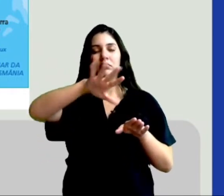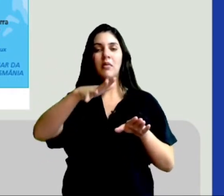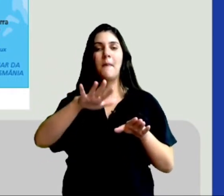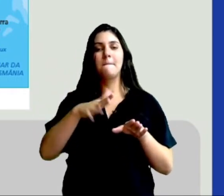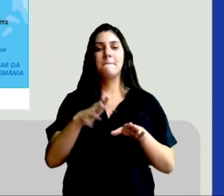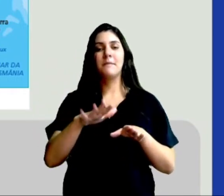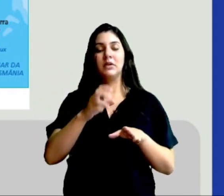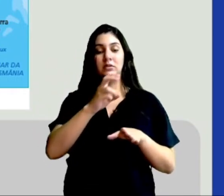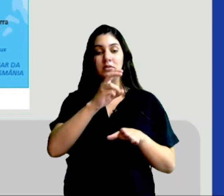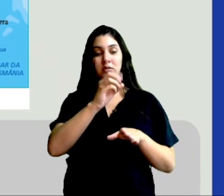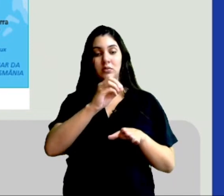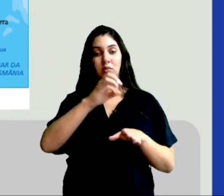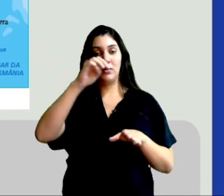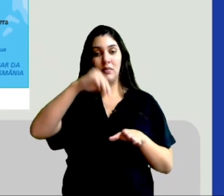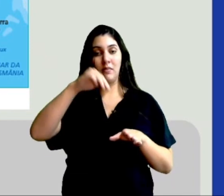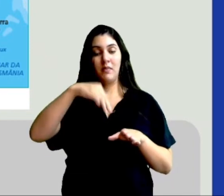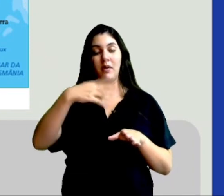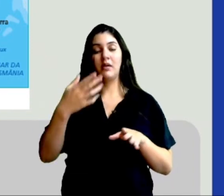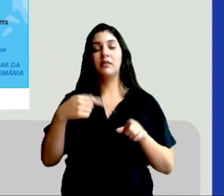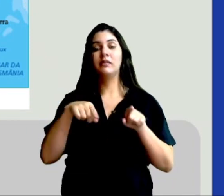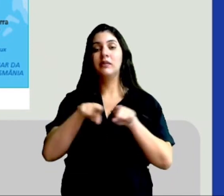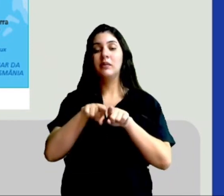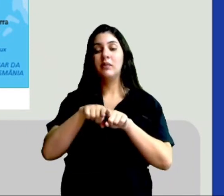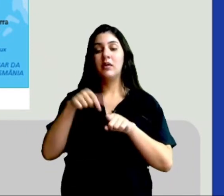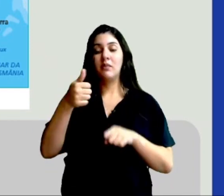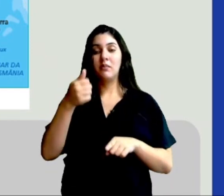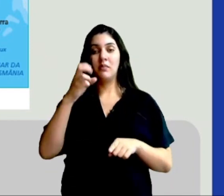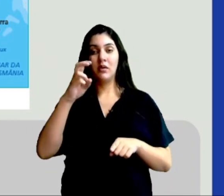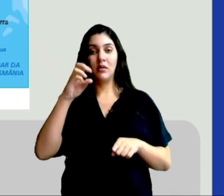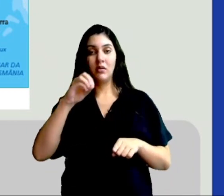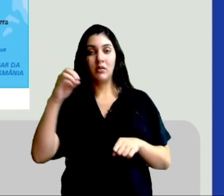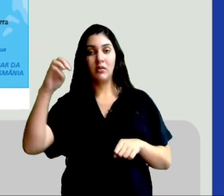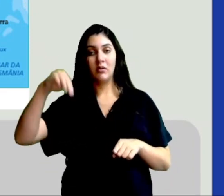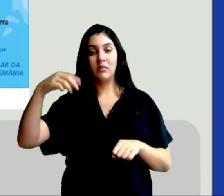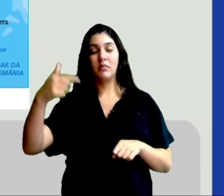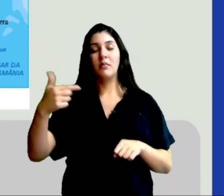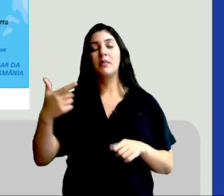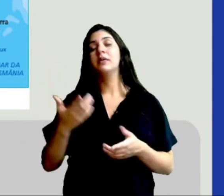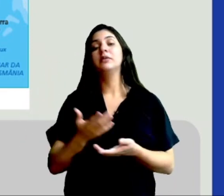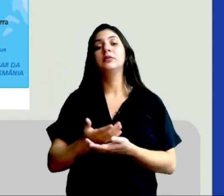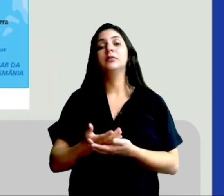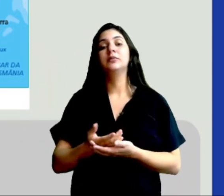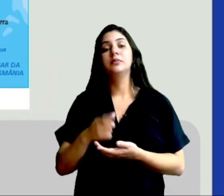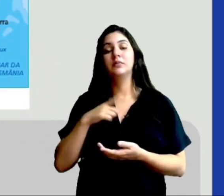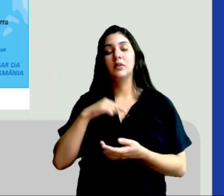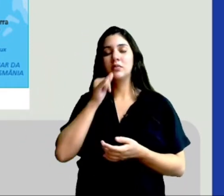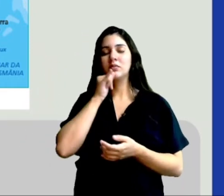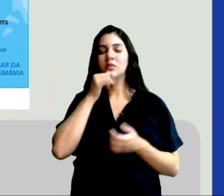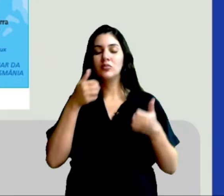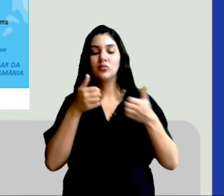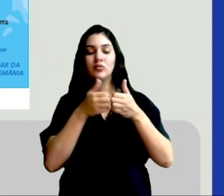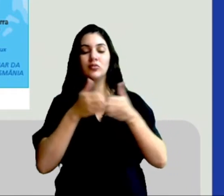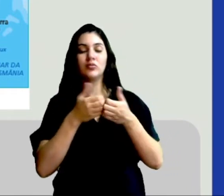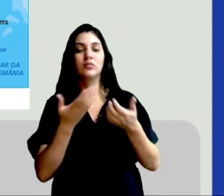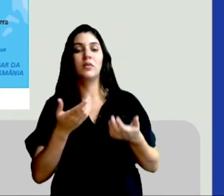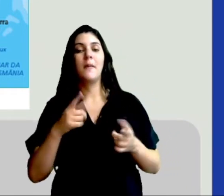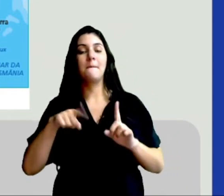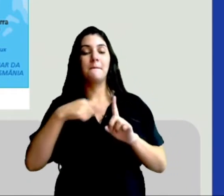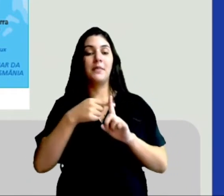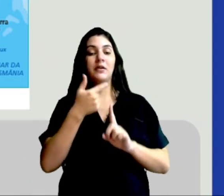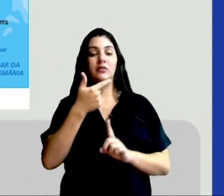além de 50 metros de altitude a 1.500 metros, sendo ali que o Kosciuszko, né, que é o monte ali junto a Canberra, que tem